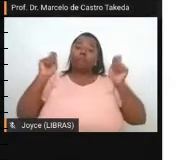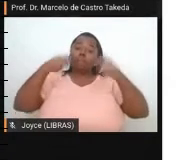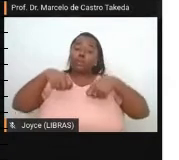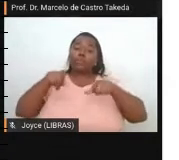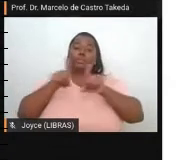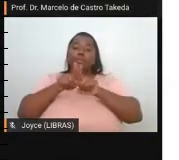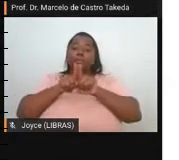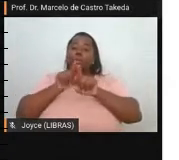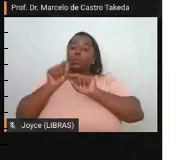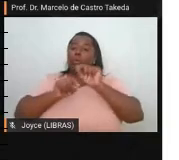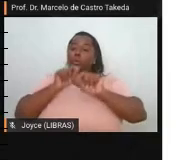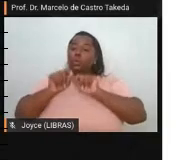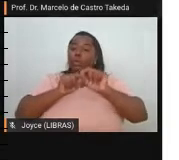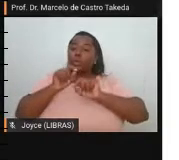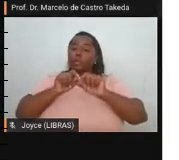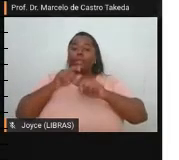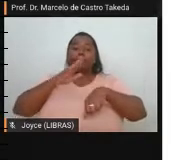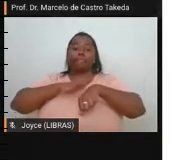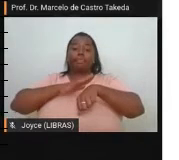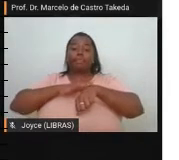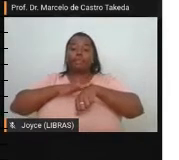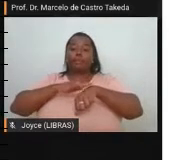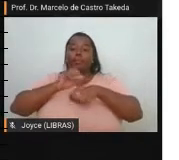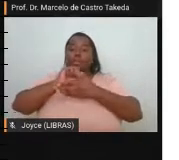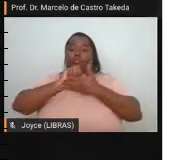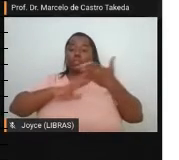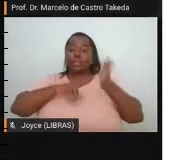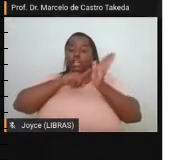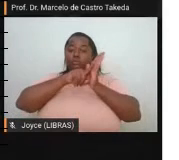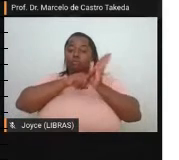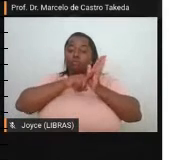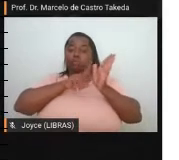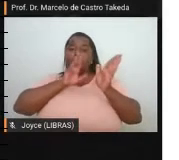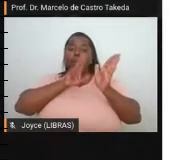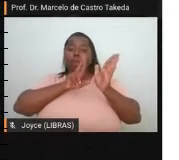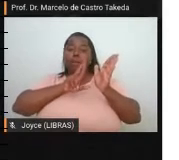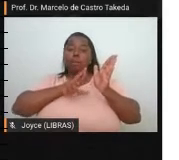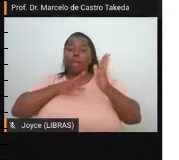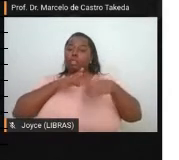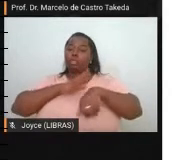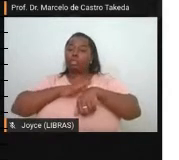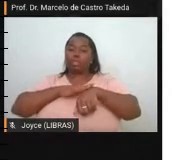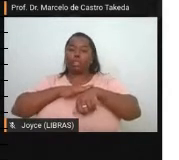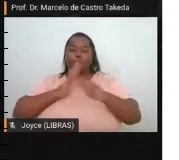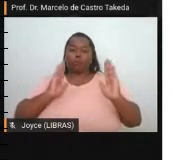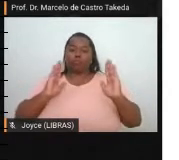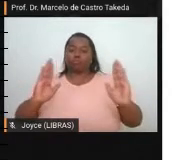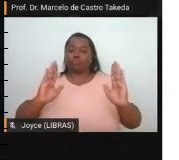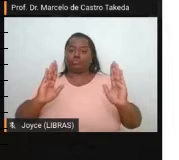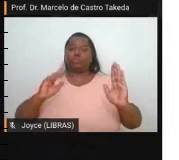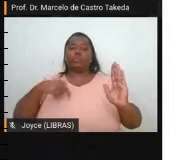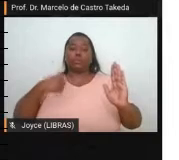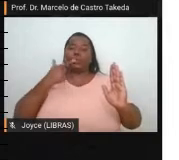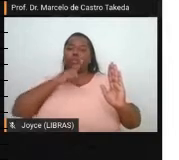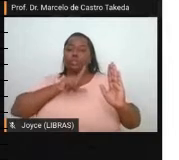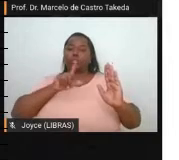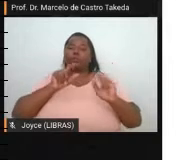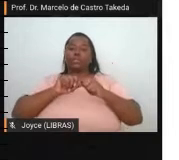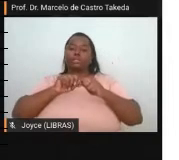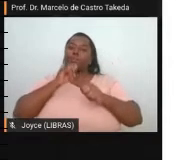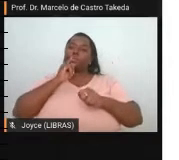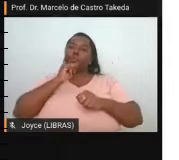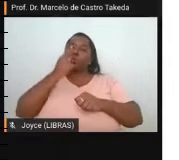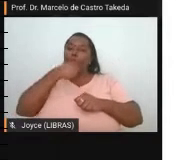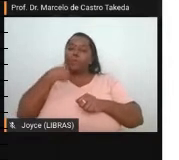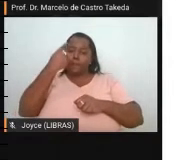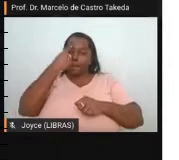se limitar o tempo de realização desse questionário. Então eu estabeleço, quero que esse aluno faça esse questionário, ele tem no máximo 1 hora. Então